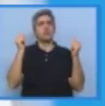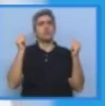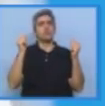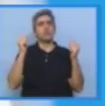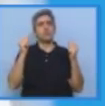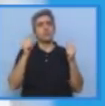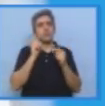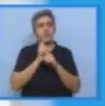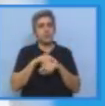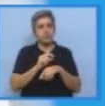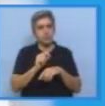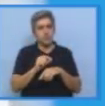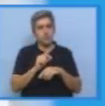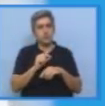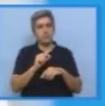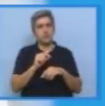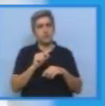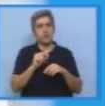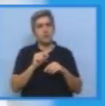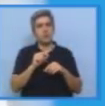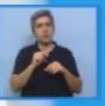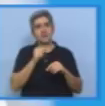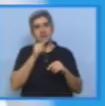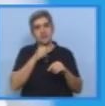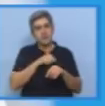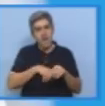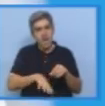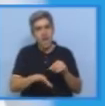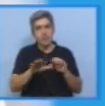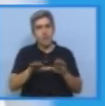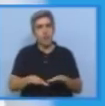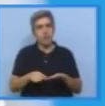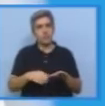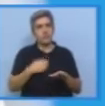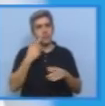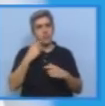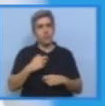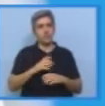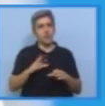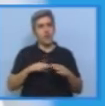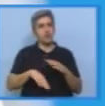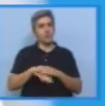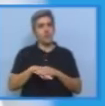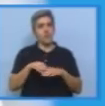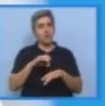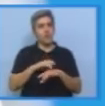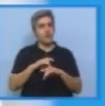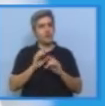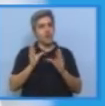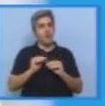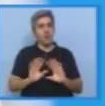No mesmo instante, estancou o fluxo de sangue e sentiu no seu corpo que estava curada da doença.